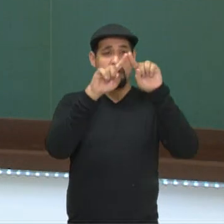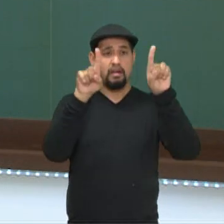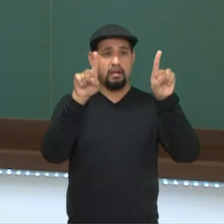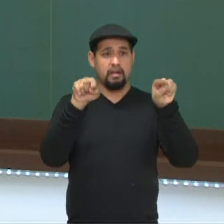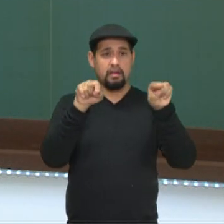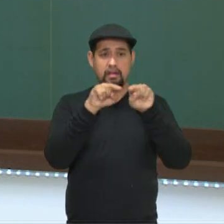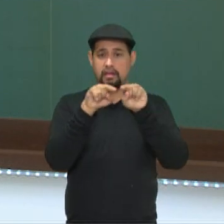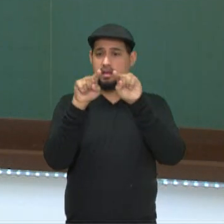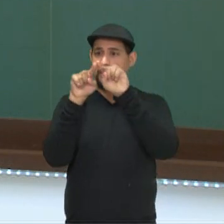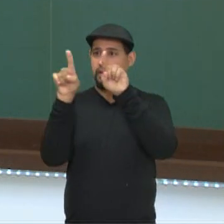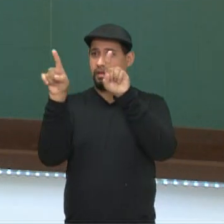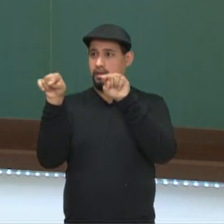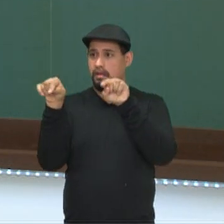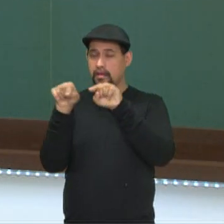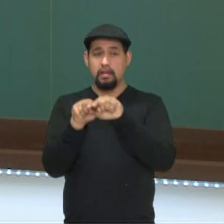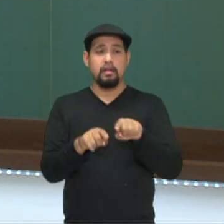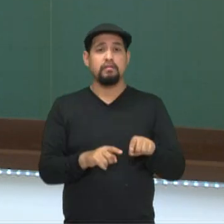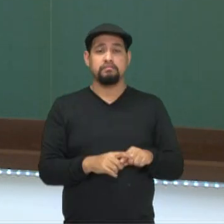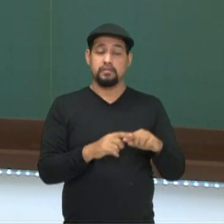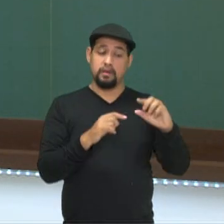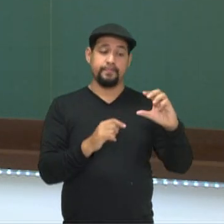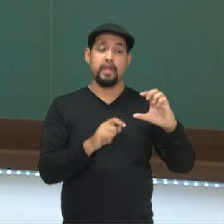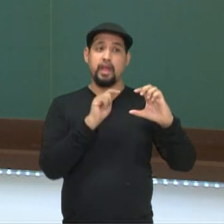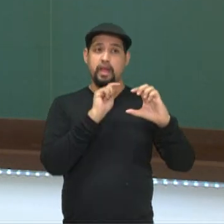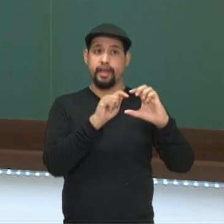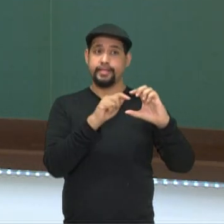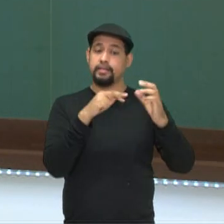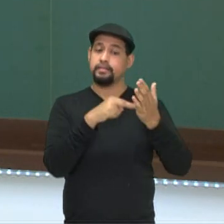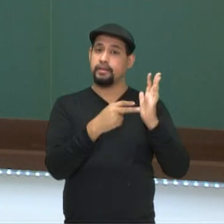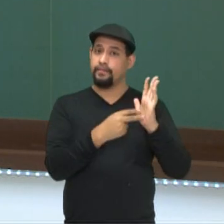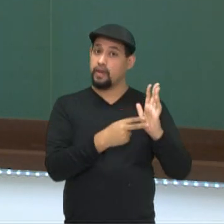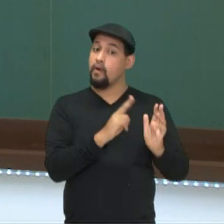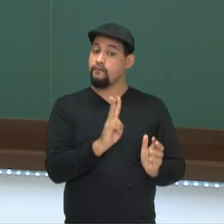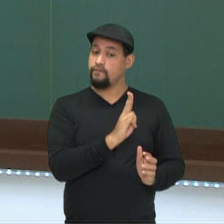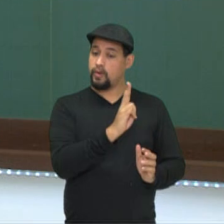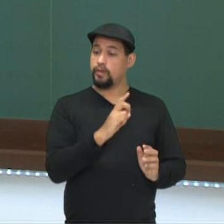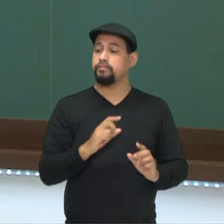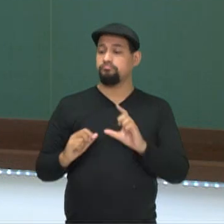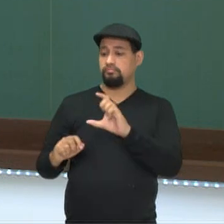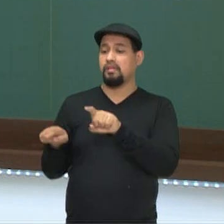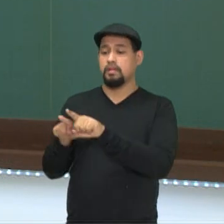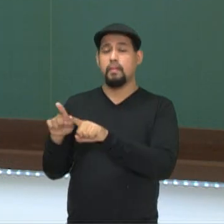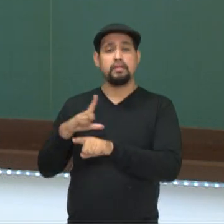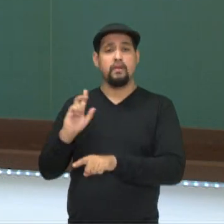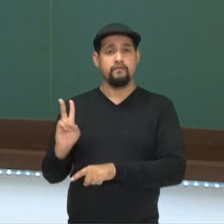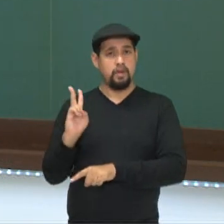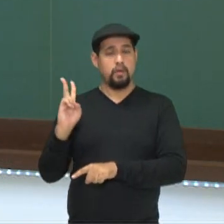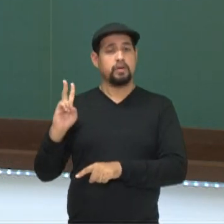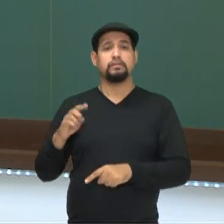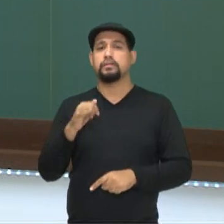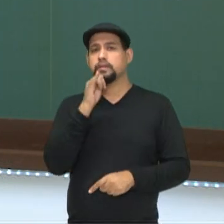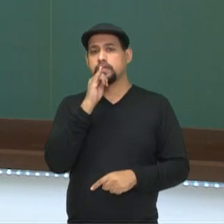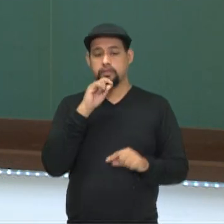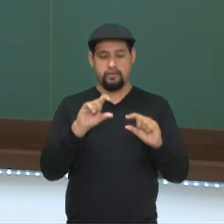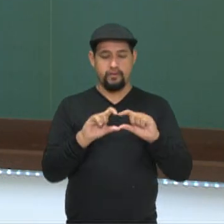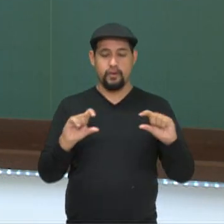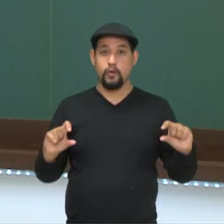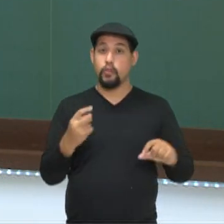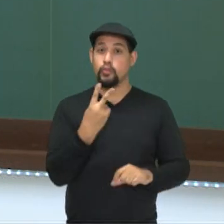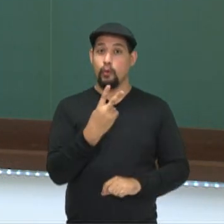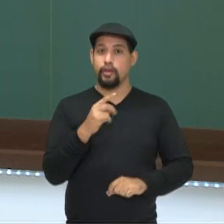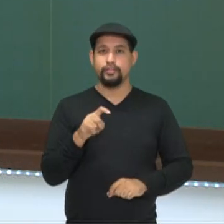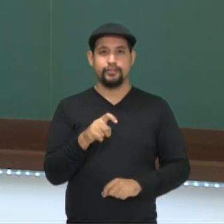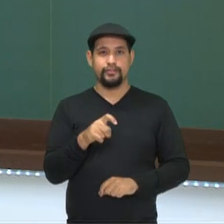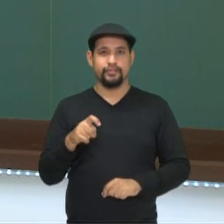essa medida aqui mede x e essa segunda aqui também mede x. Então, o corredor mede